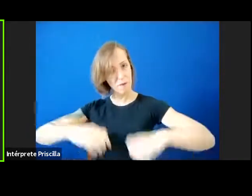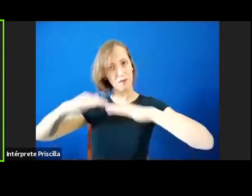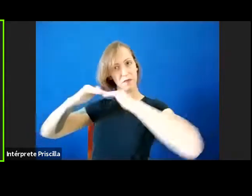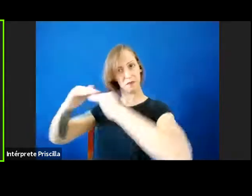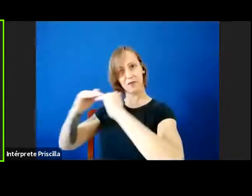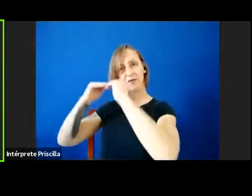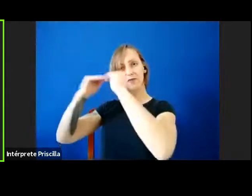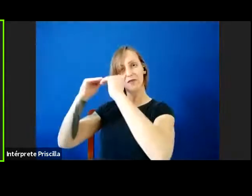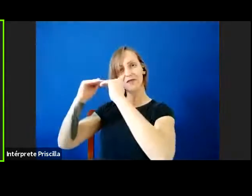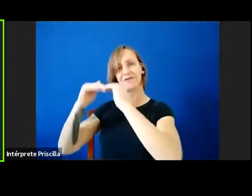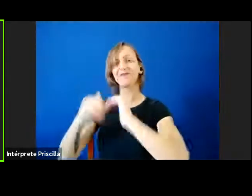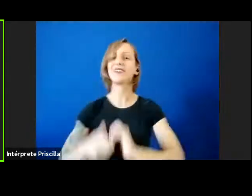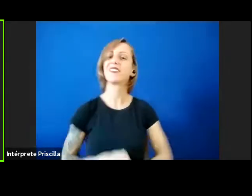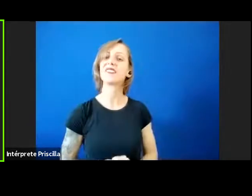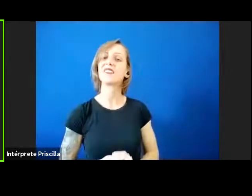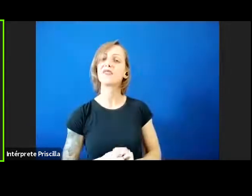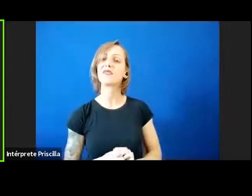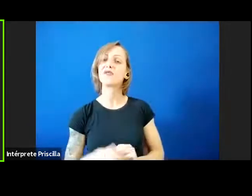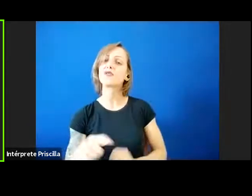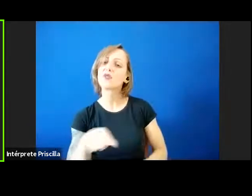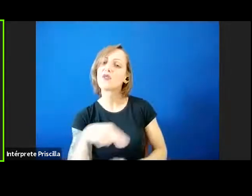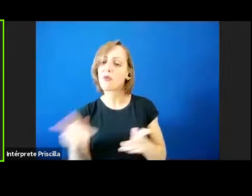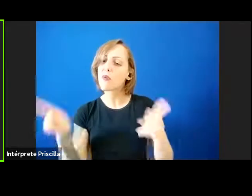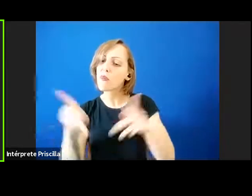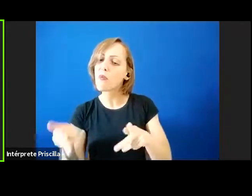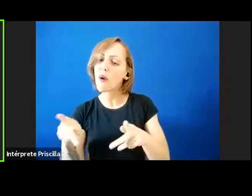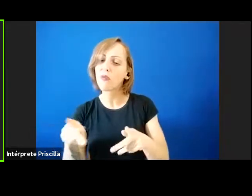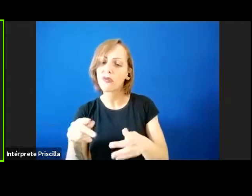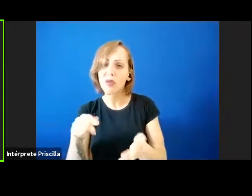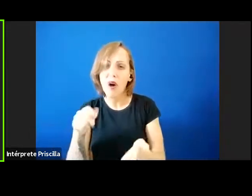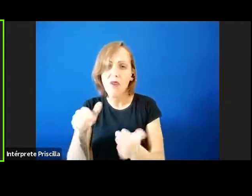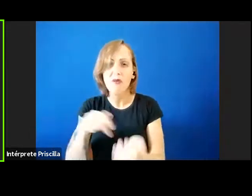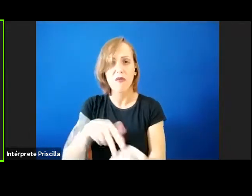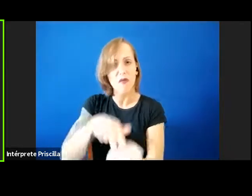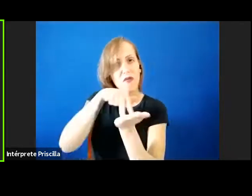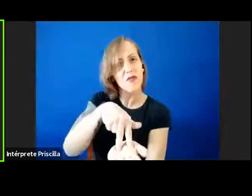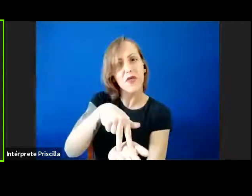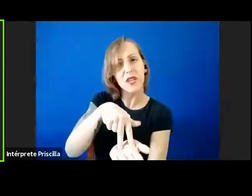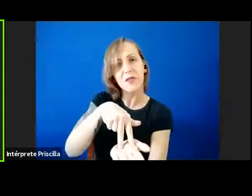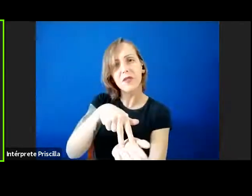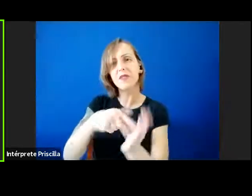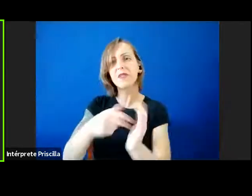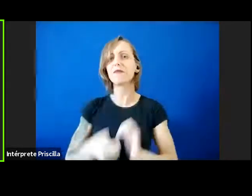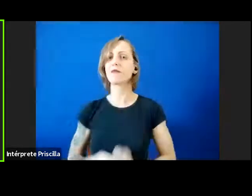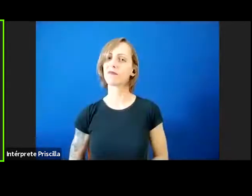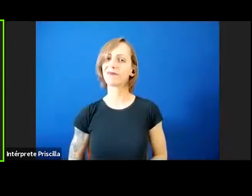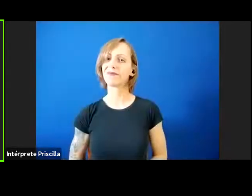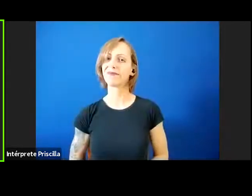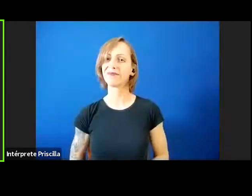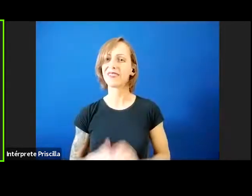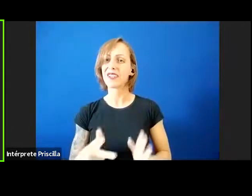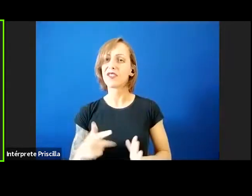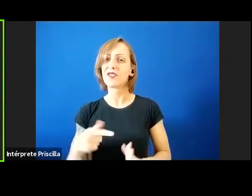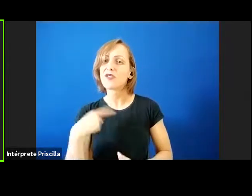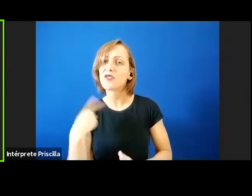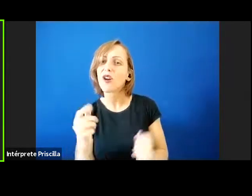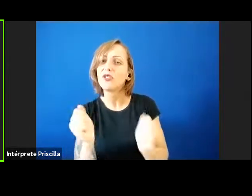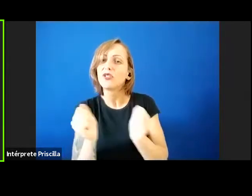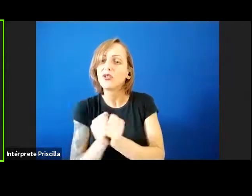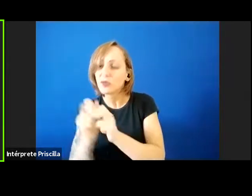mãos, somos o povo dos pés no chão, somos os pequenos e as pequenas agricultores e